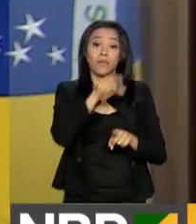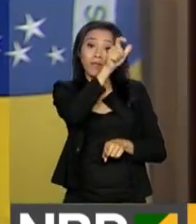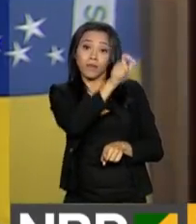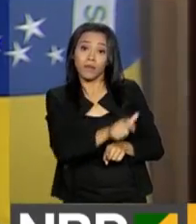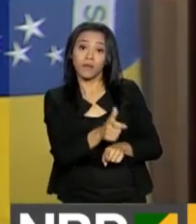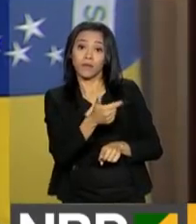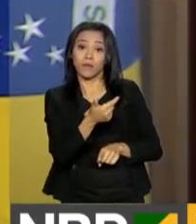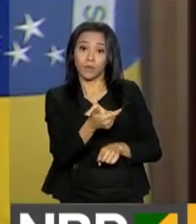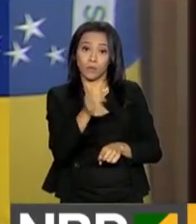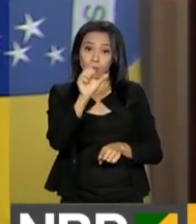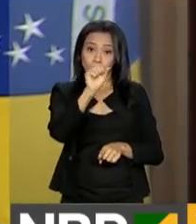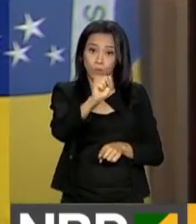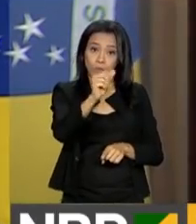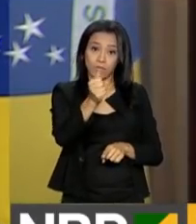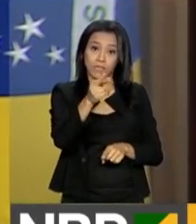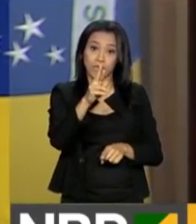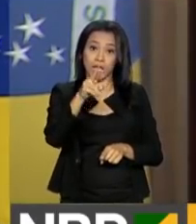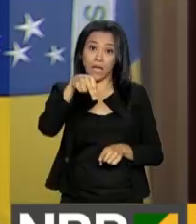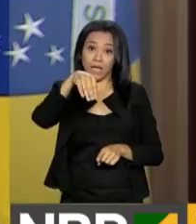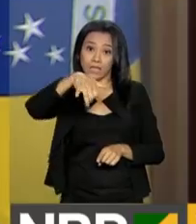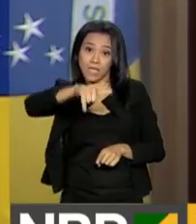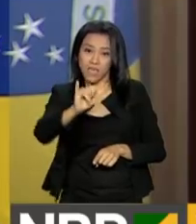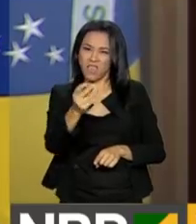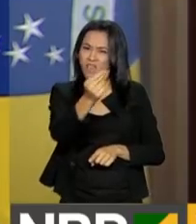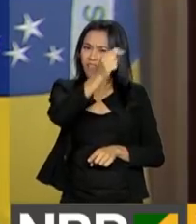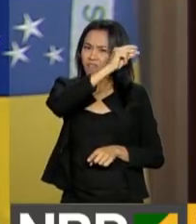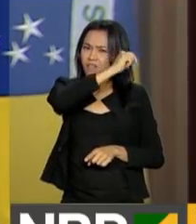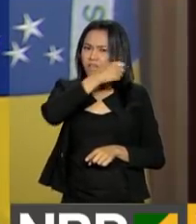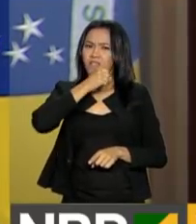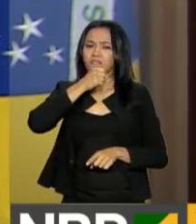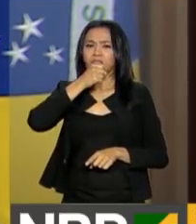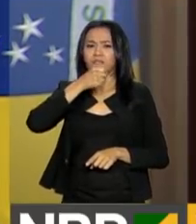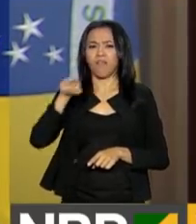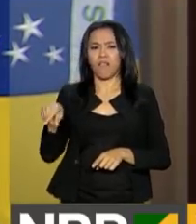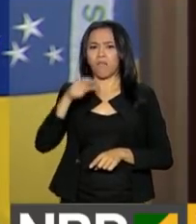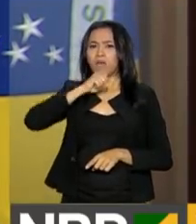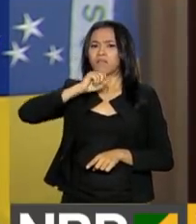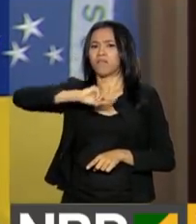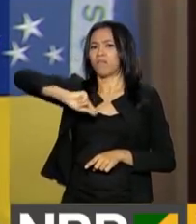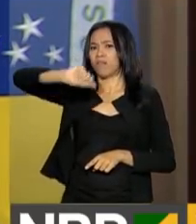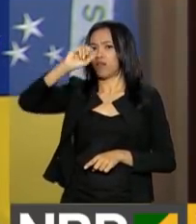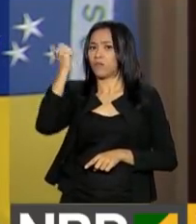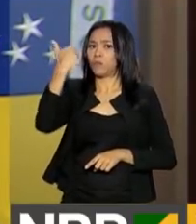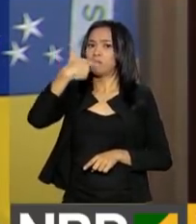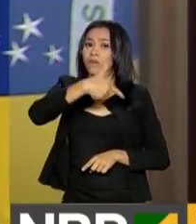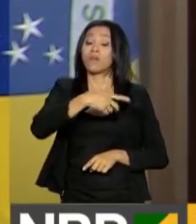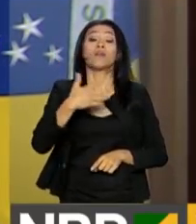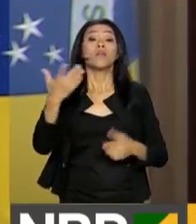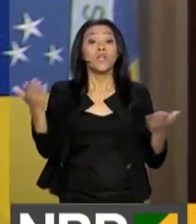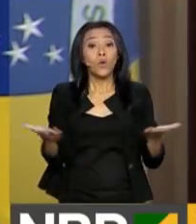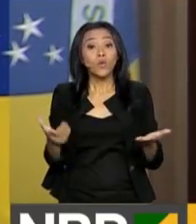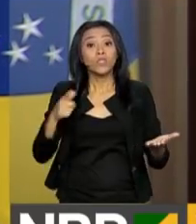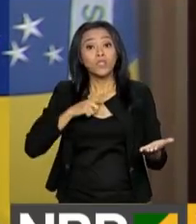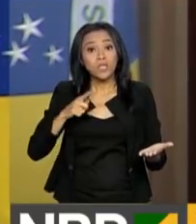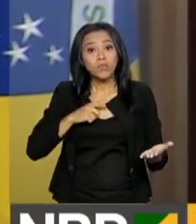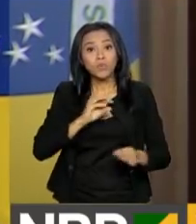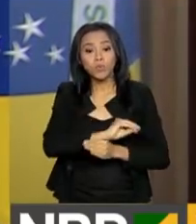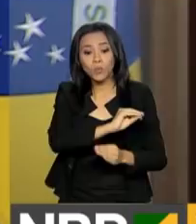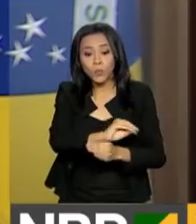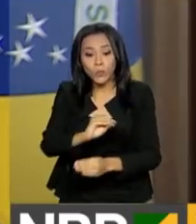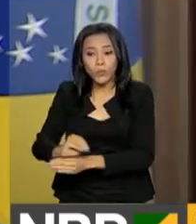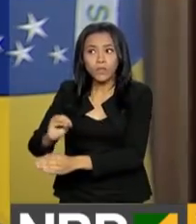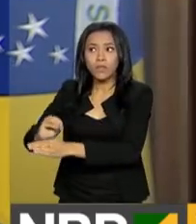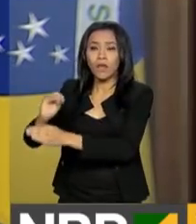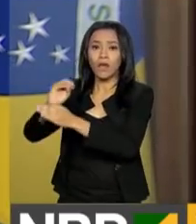a chegada e nós hoje temos a maior reserva marinha do mundo creio na